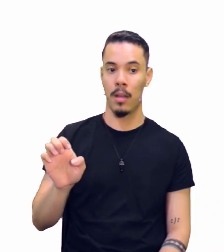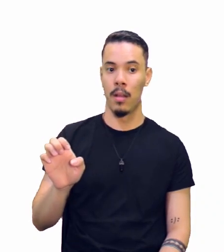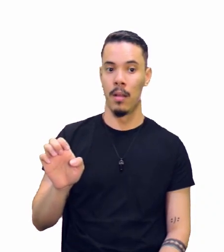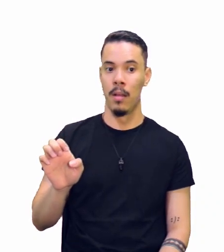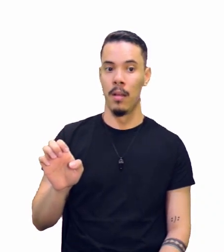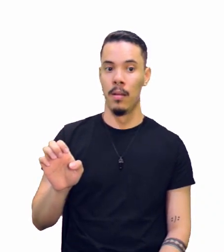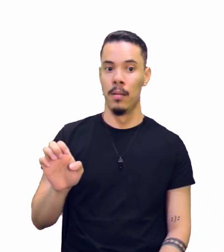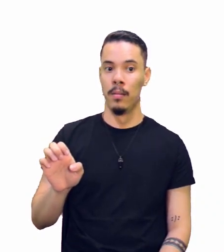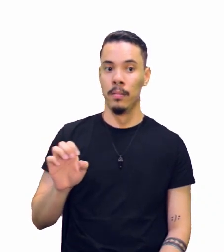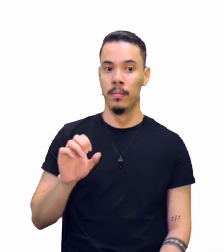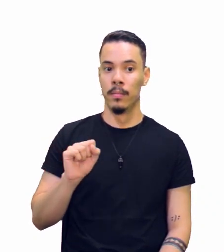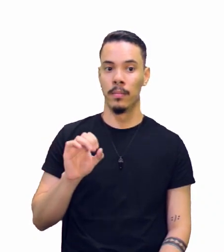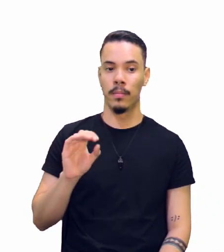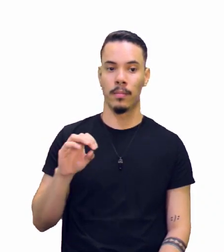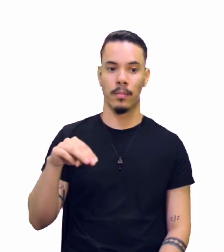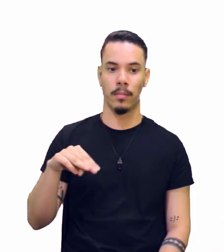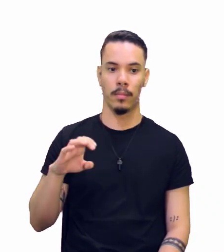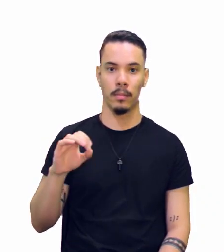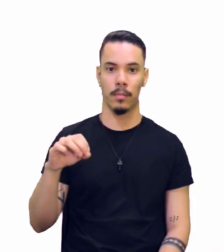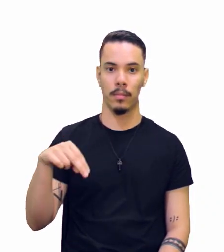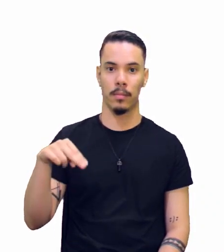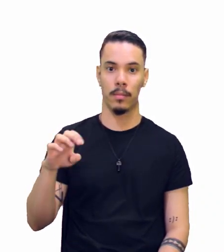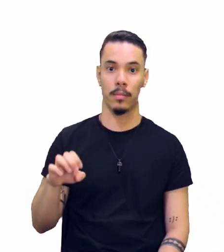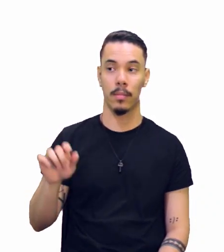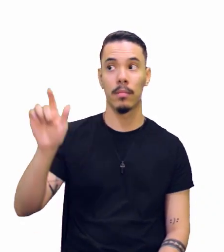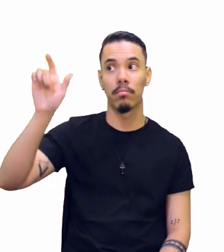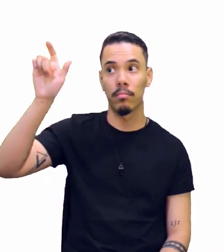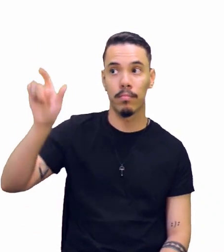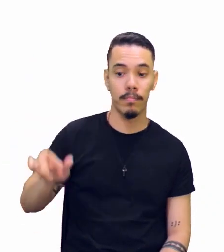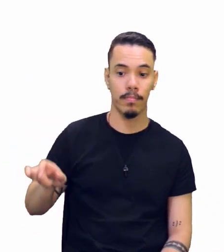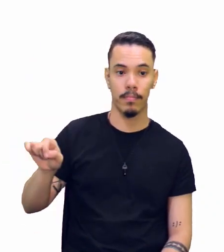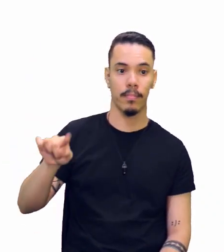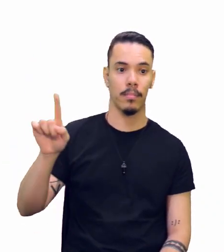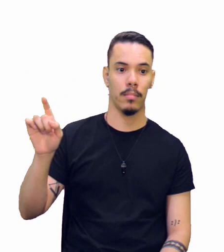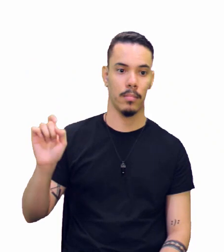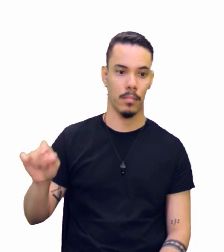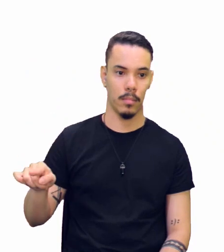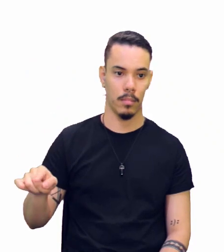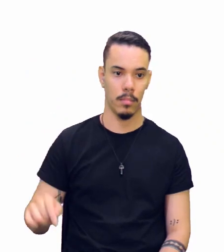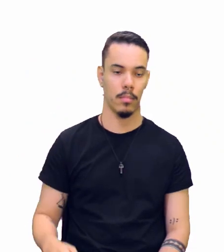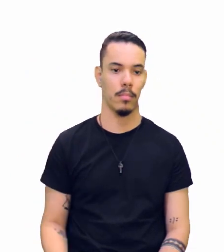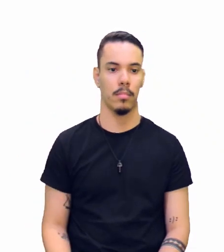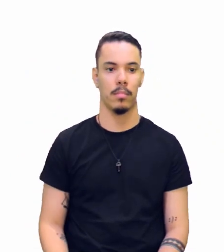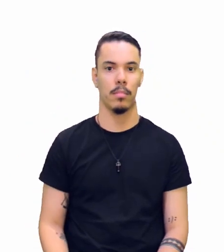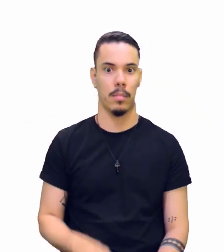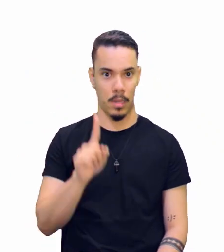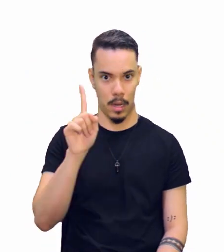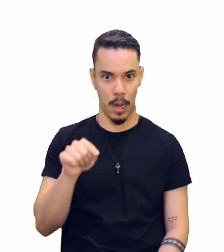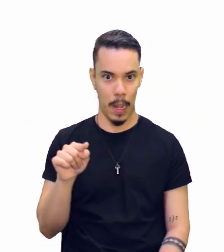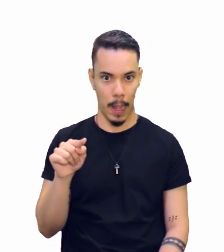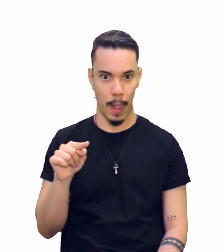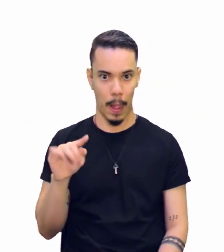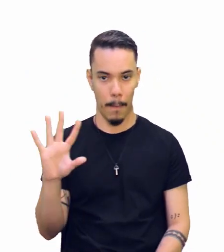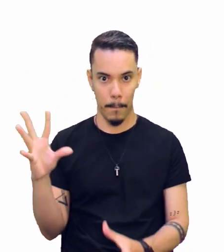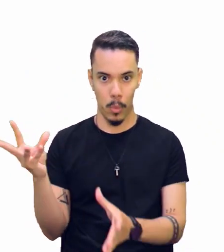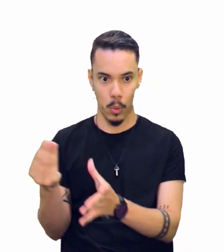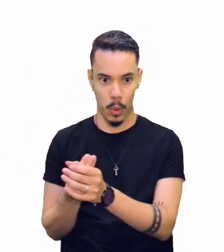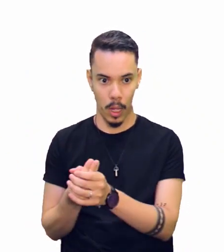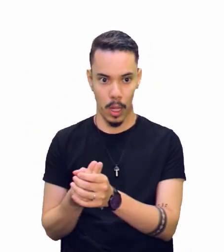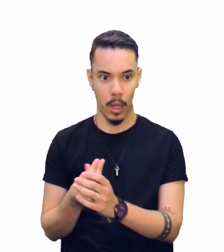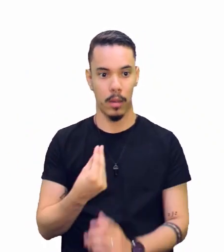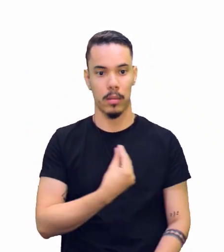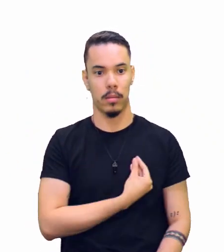sujeito, someone, alguém. Alguém é plural? Não, está